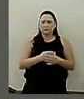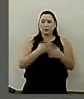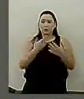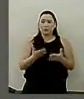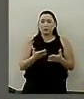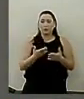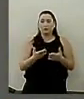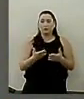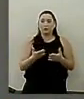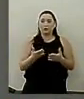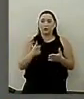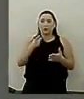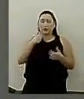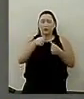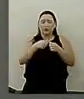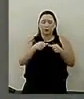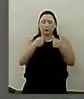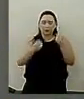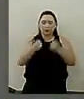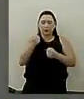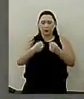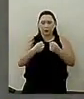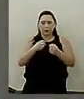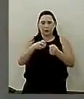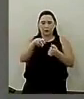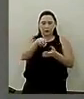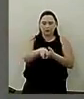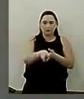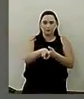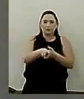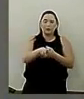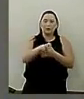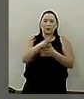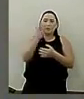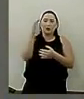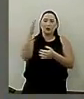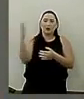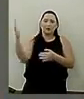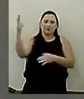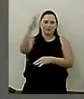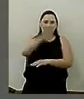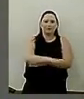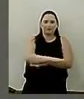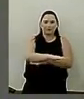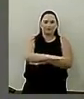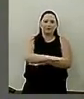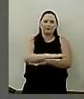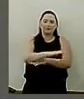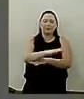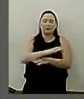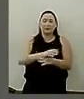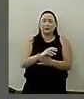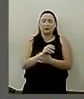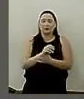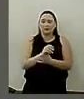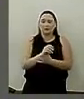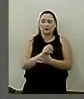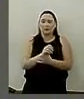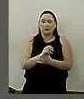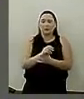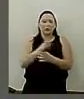colocamos o carro em frente ao portão, um tronco de uma árvore simplesmente caiu na frente do carro. Do